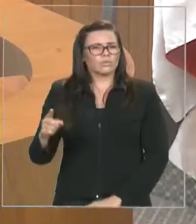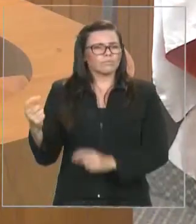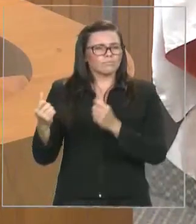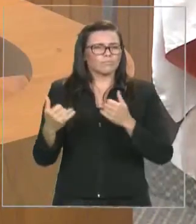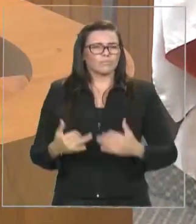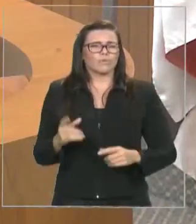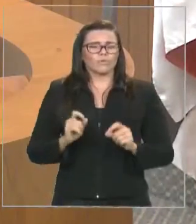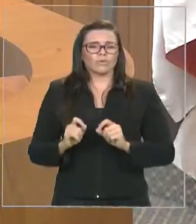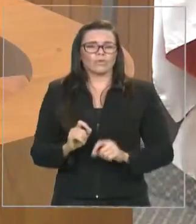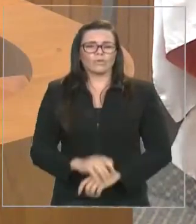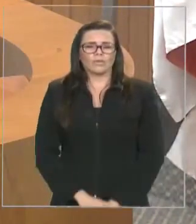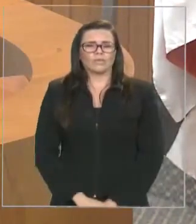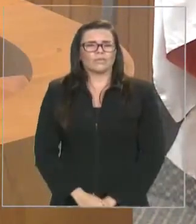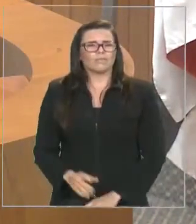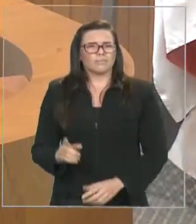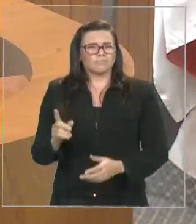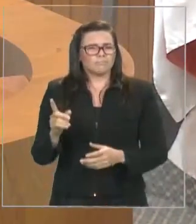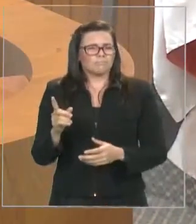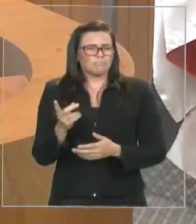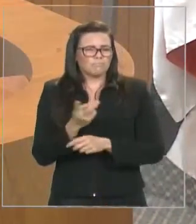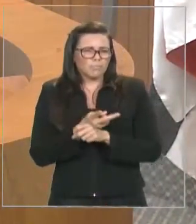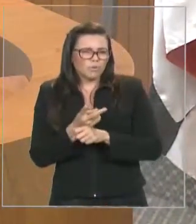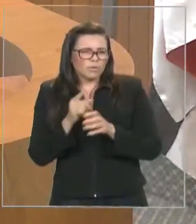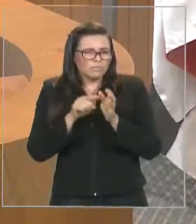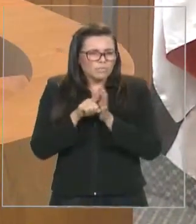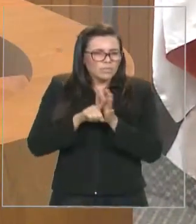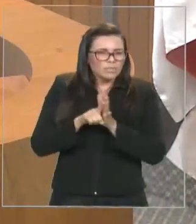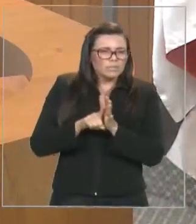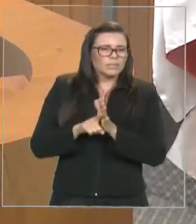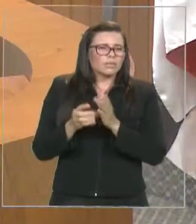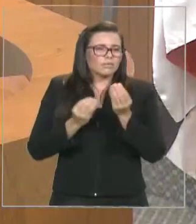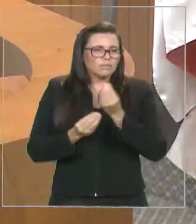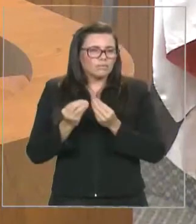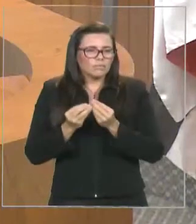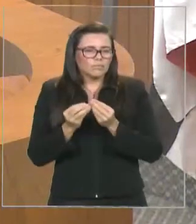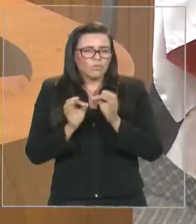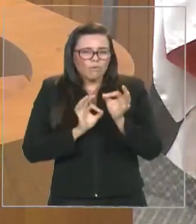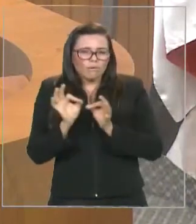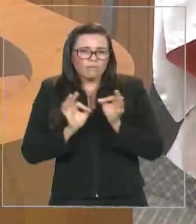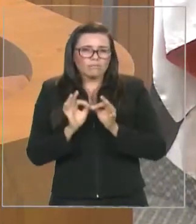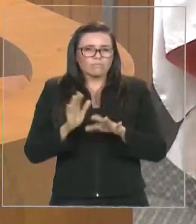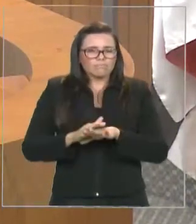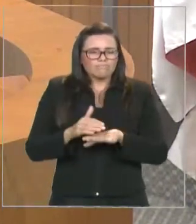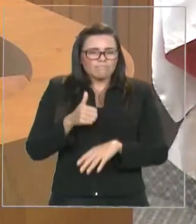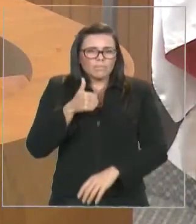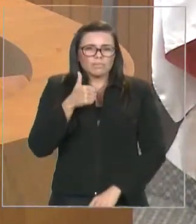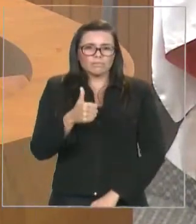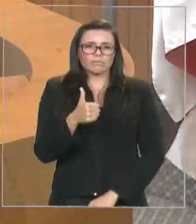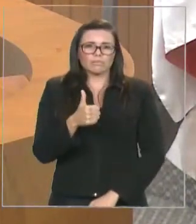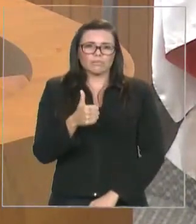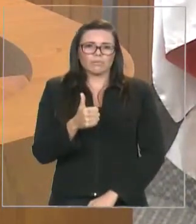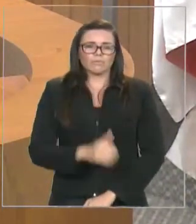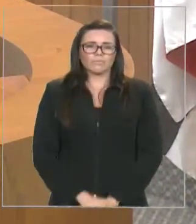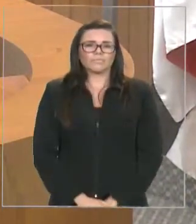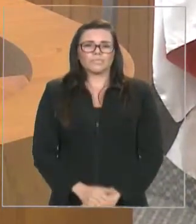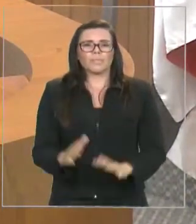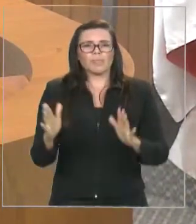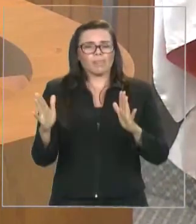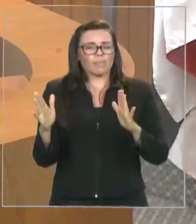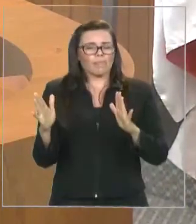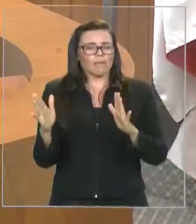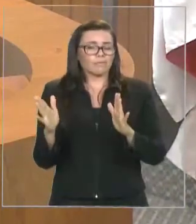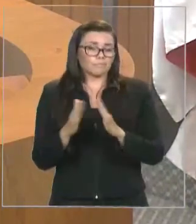os estabelecimentos bancários de Açailândia e melhor equipá-los, inclusive lutando para que a gente possa colocar